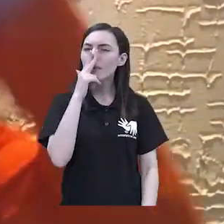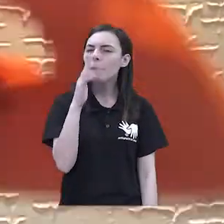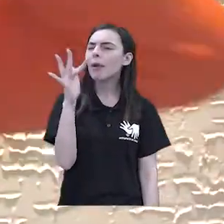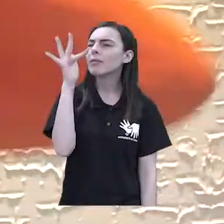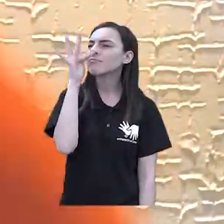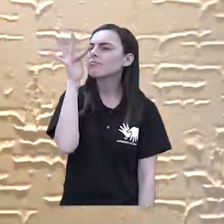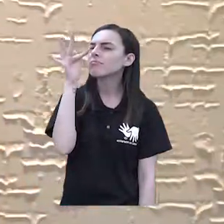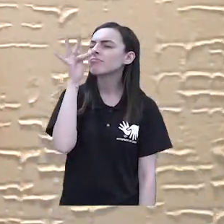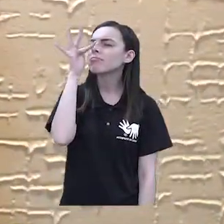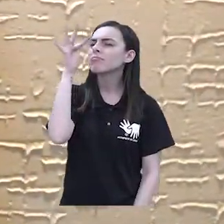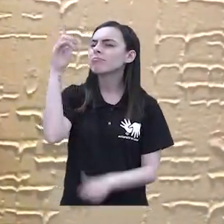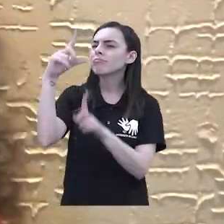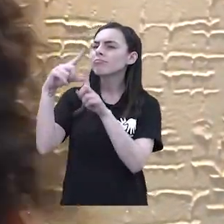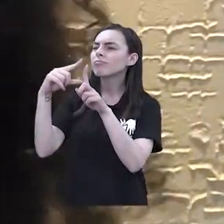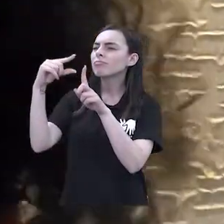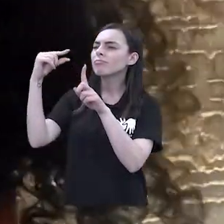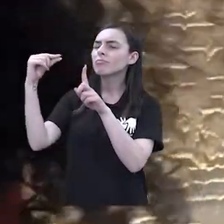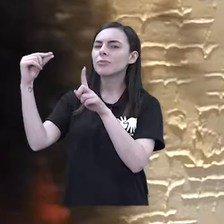pétalas de flor,